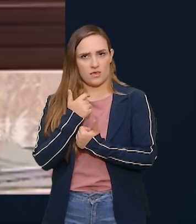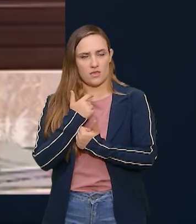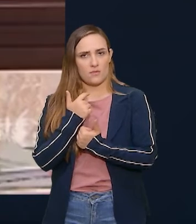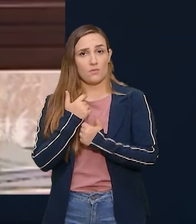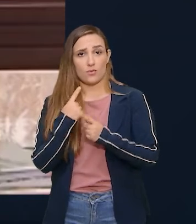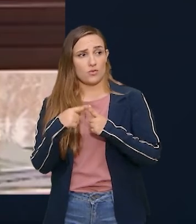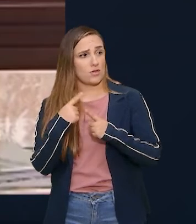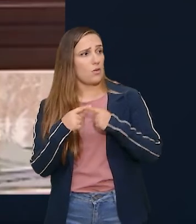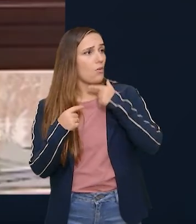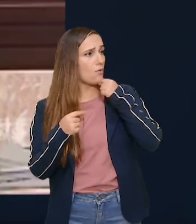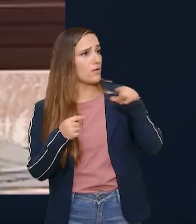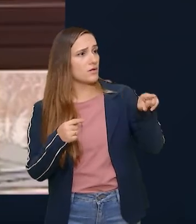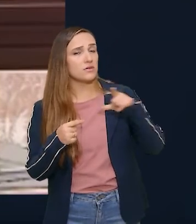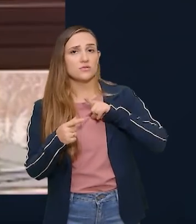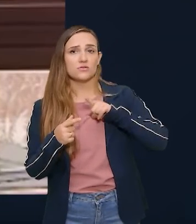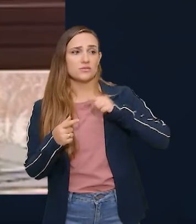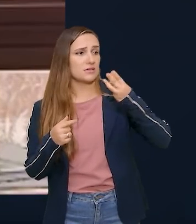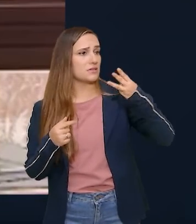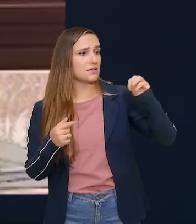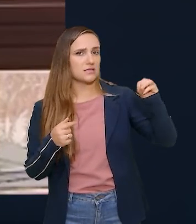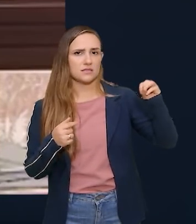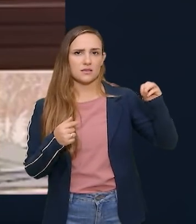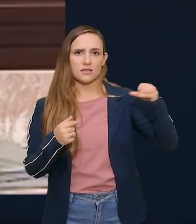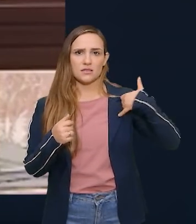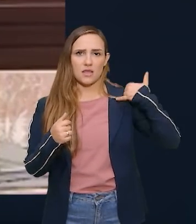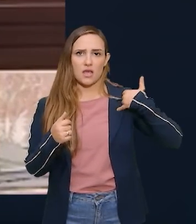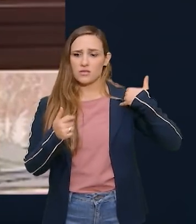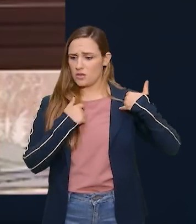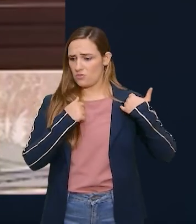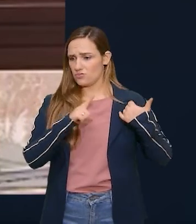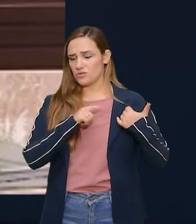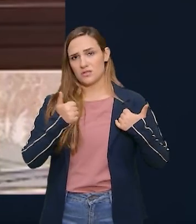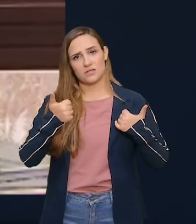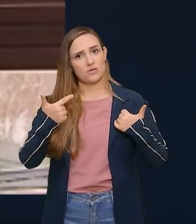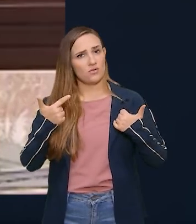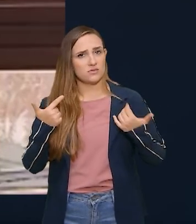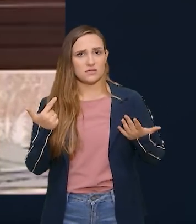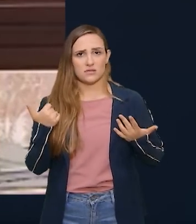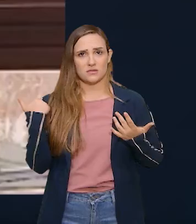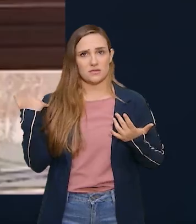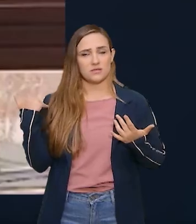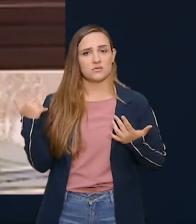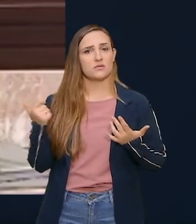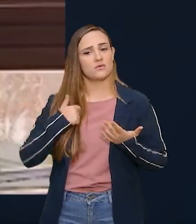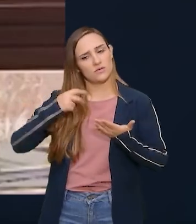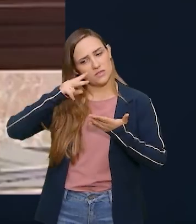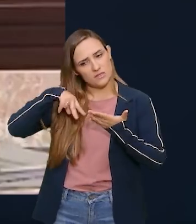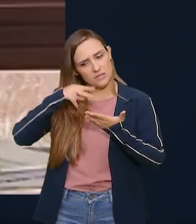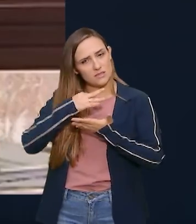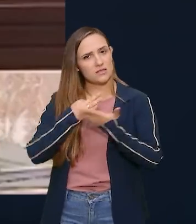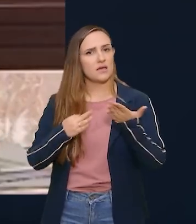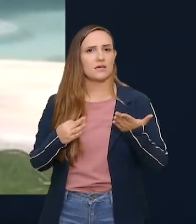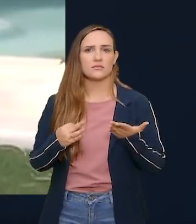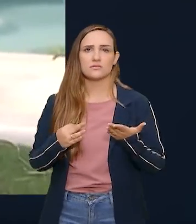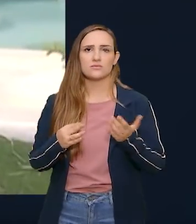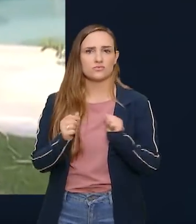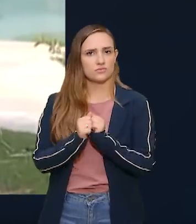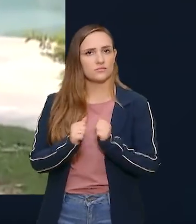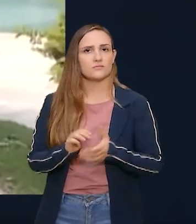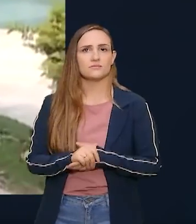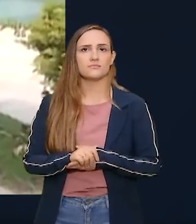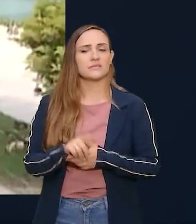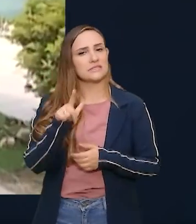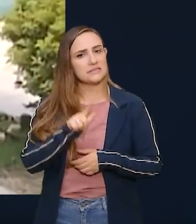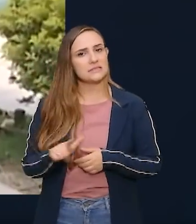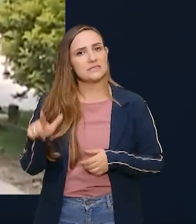E assim, era um grupo de pessoas bem mais velhas. Eu fazia parte desse grupo, ficava ali lendo peças de Shakespeare com eles. Grupo